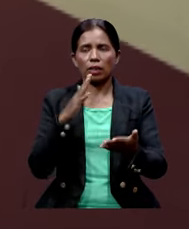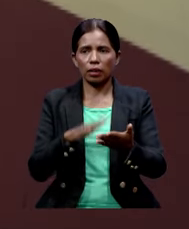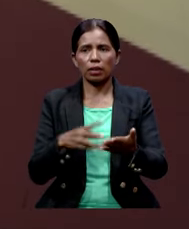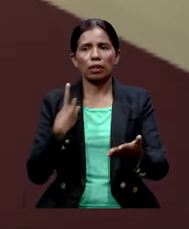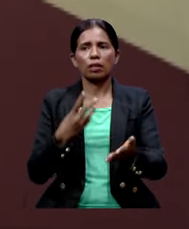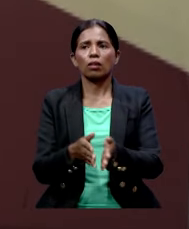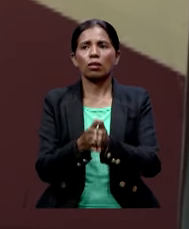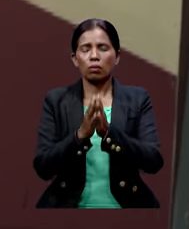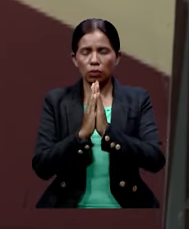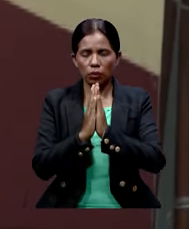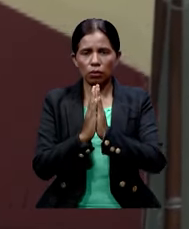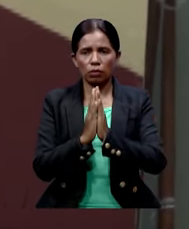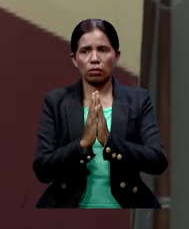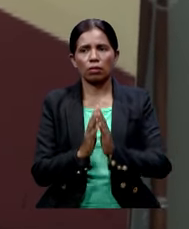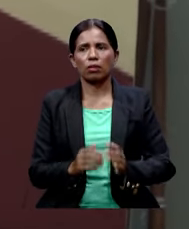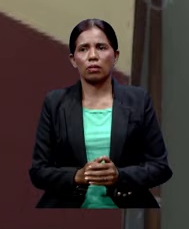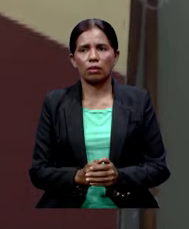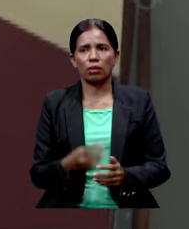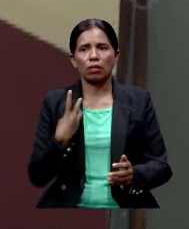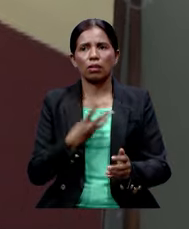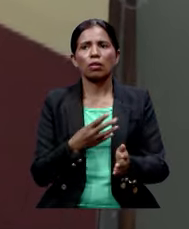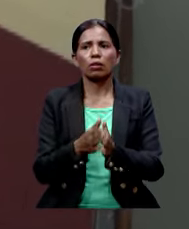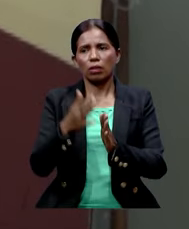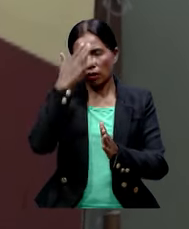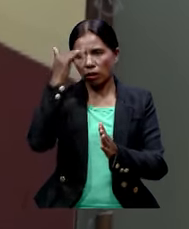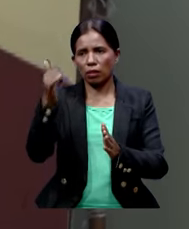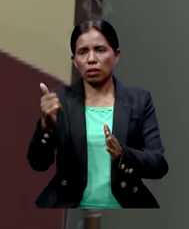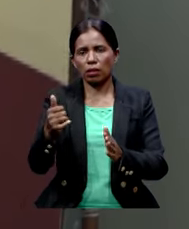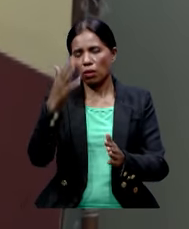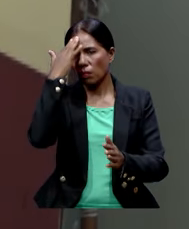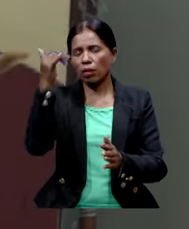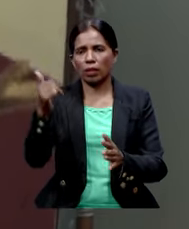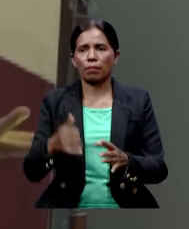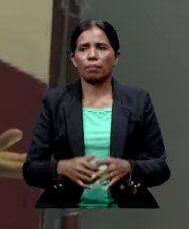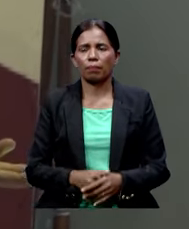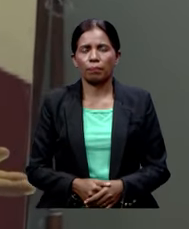a zona. Daí tu russo, ah, também nem estamos a.